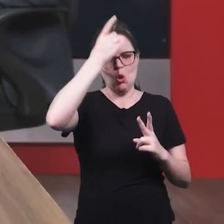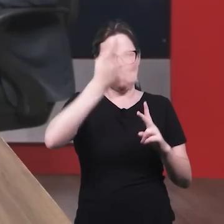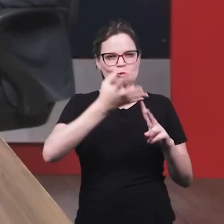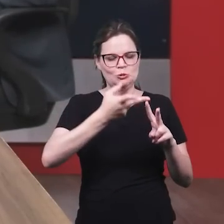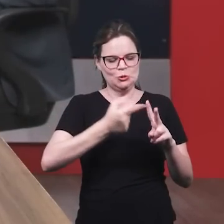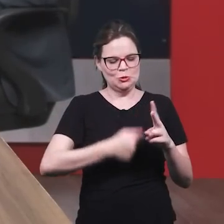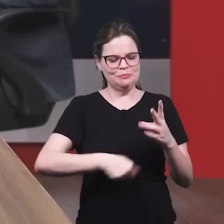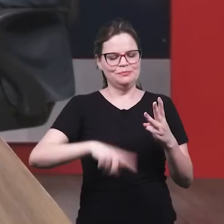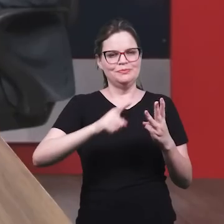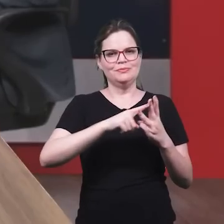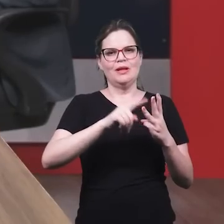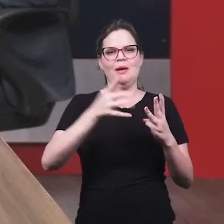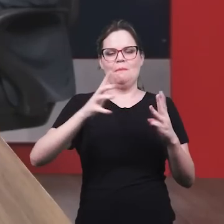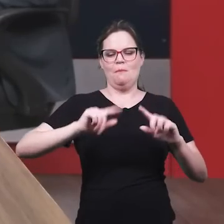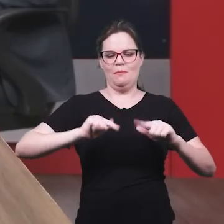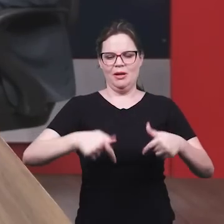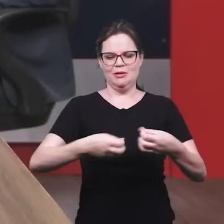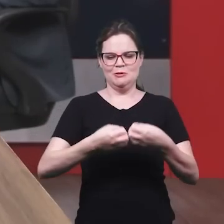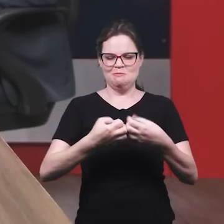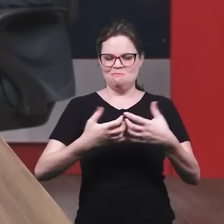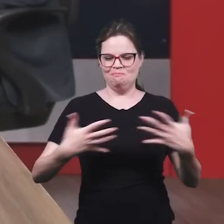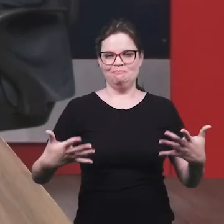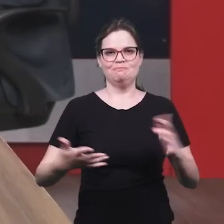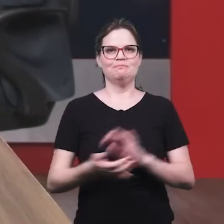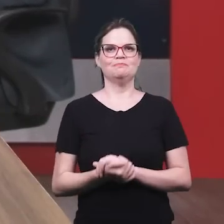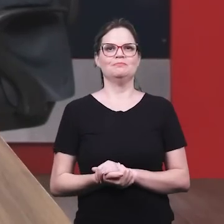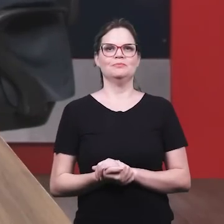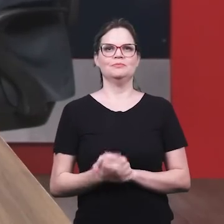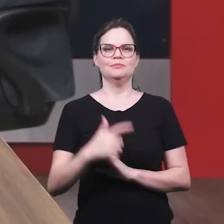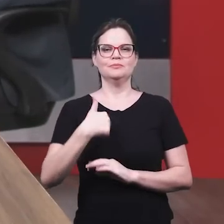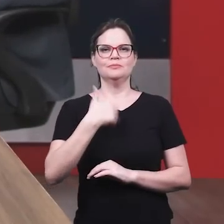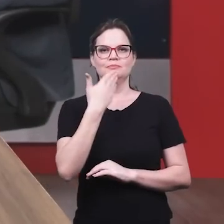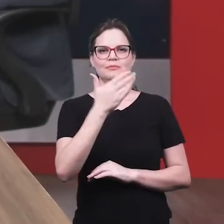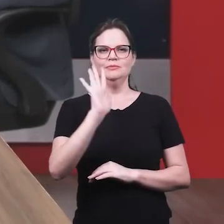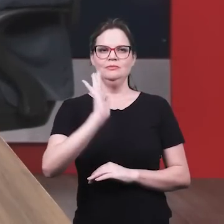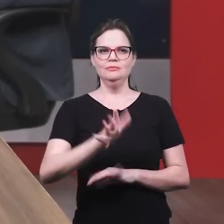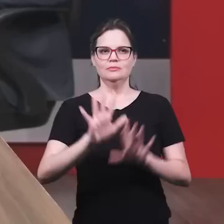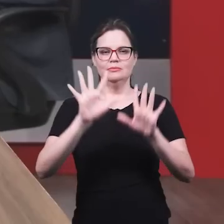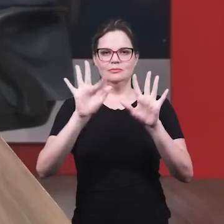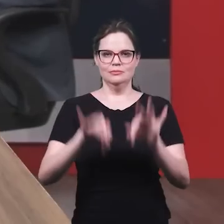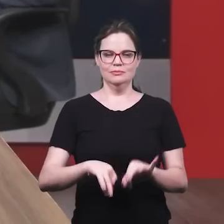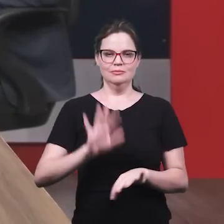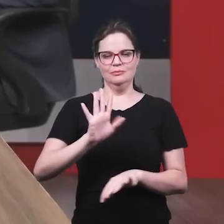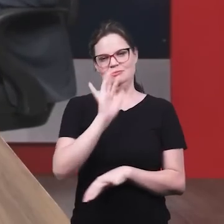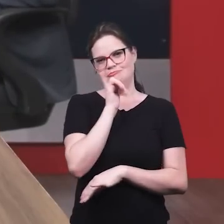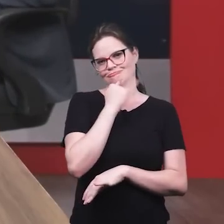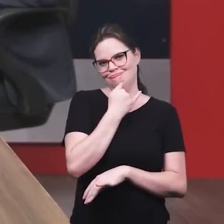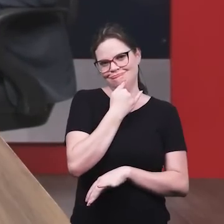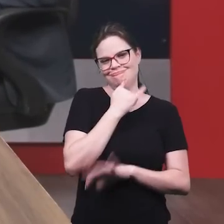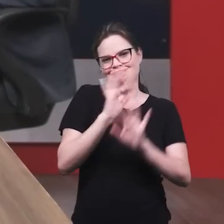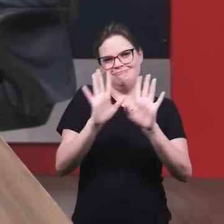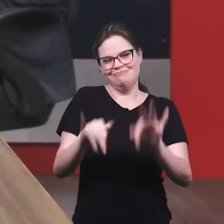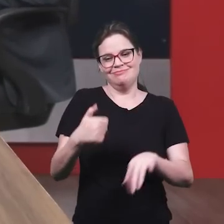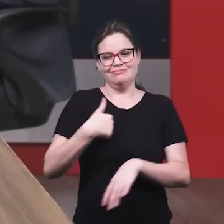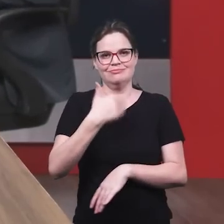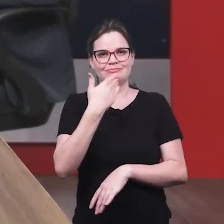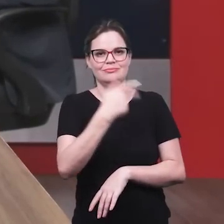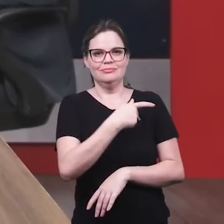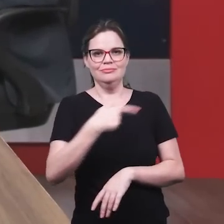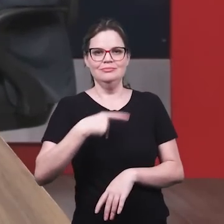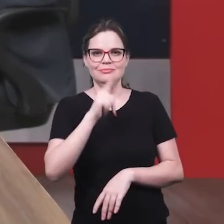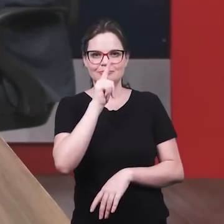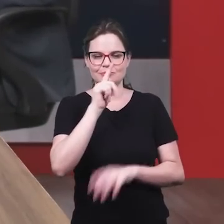espirituais, são as maravilhas que o Senhor tem operado. Gostaria de pedir, já estamos chegando ao final, infelizmente, ao pastor Gilson, que possa fazer